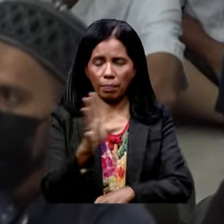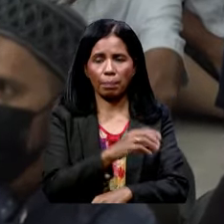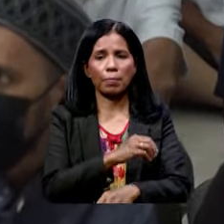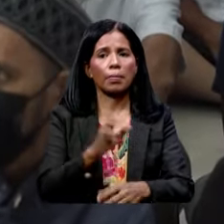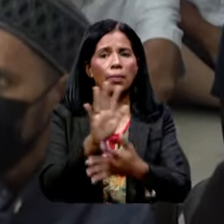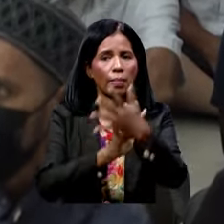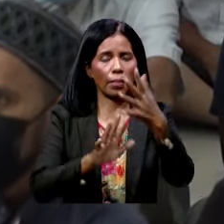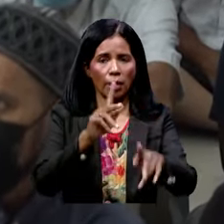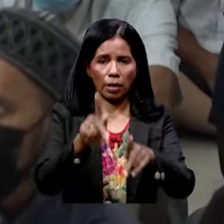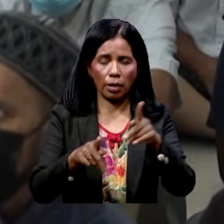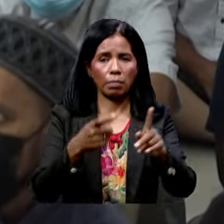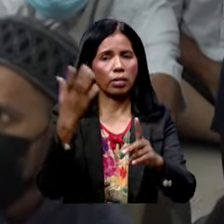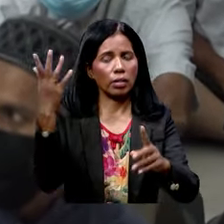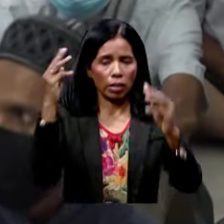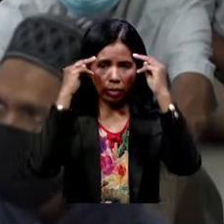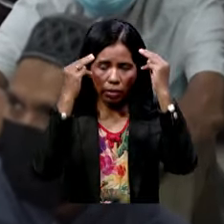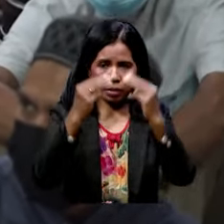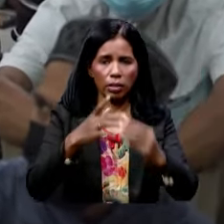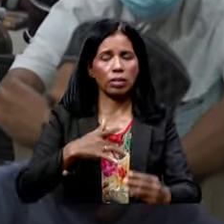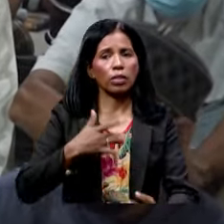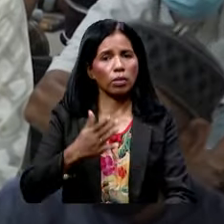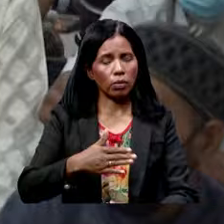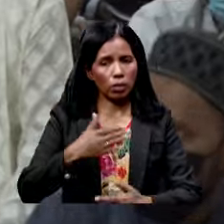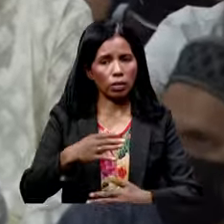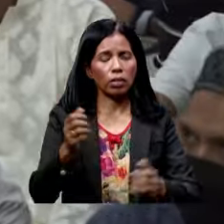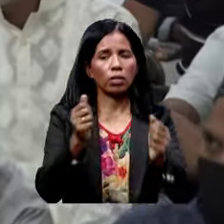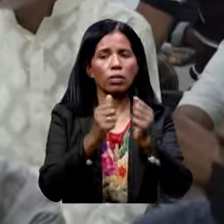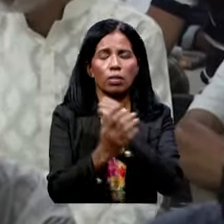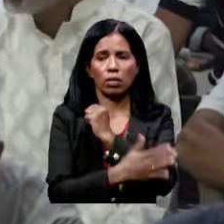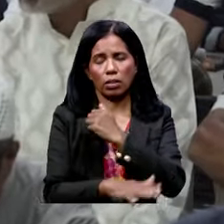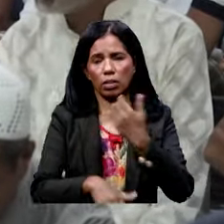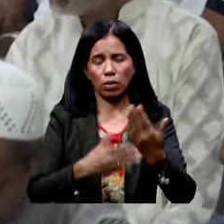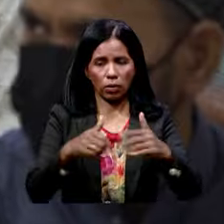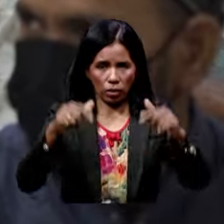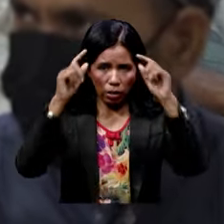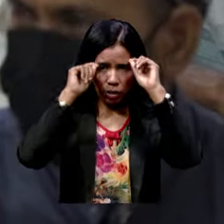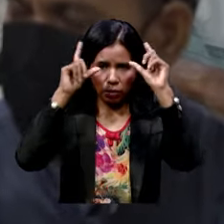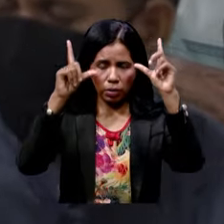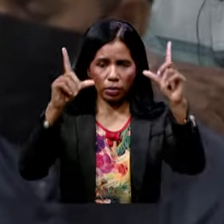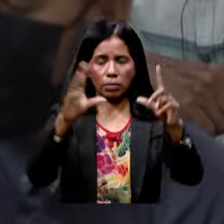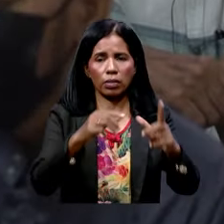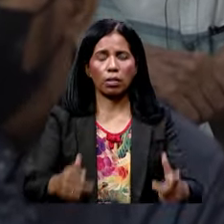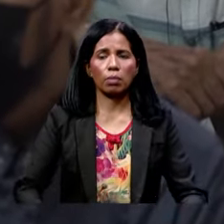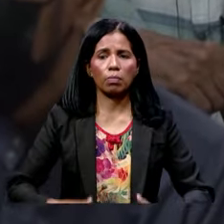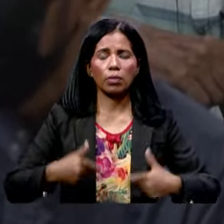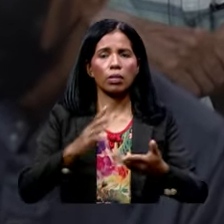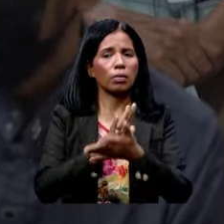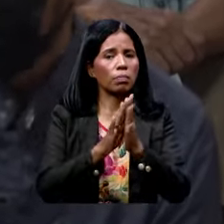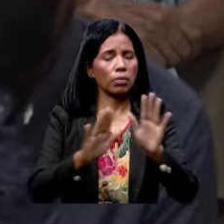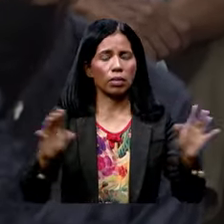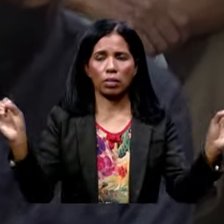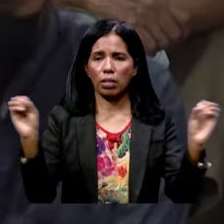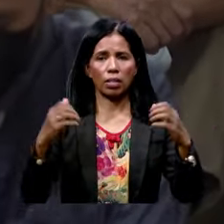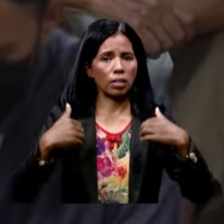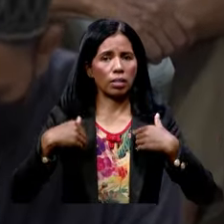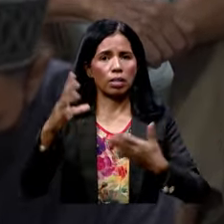refere comunidade muçulmana aprecia o tolerância entre religião sir e Timor-Leste nebe moris paz no laia